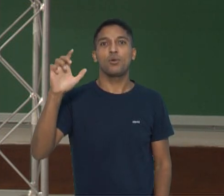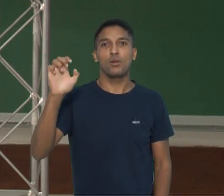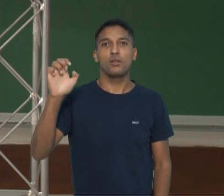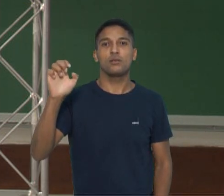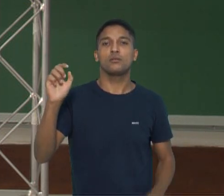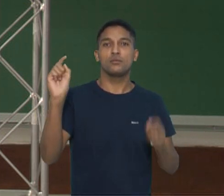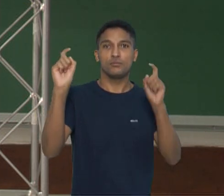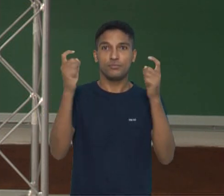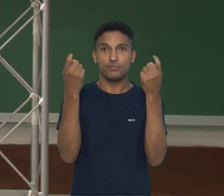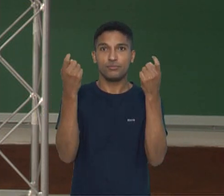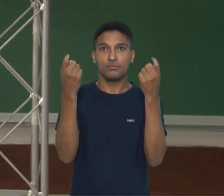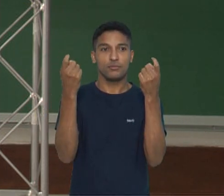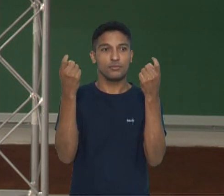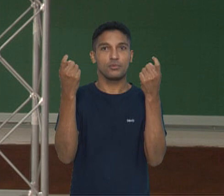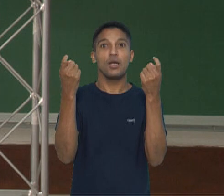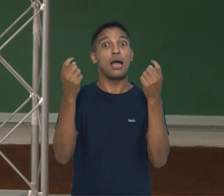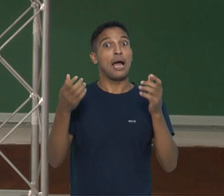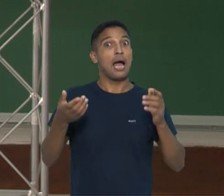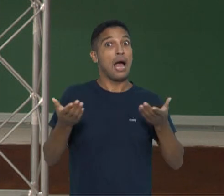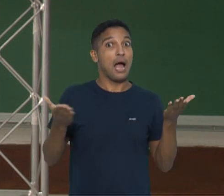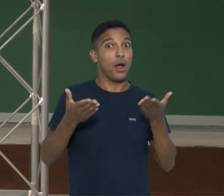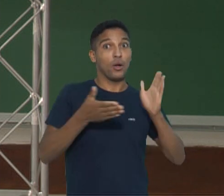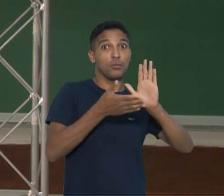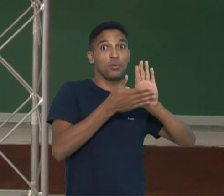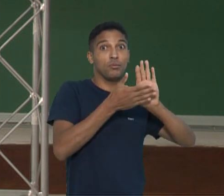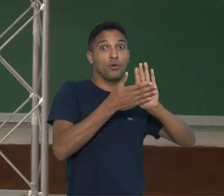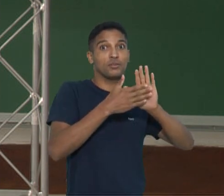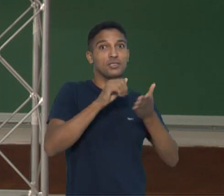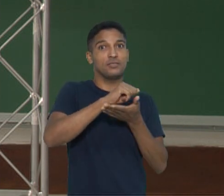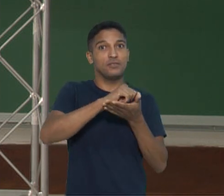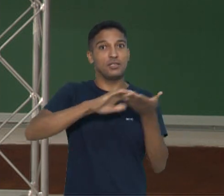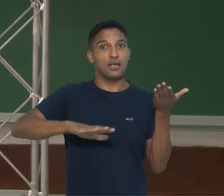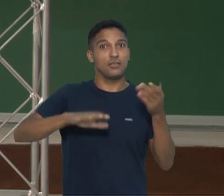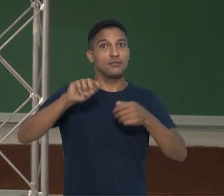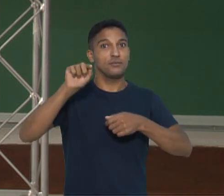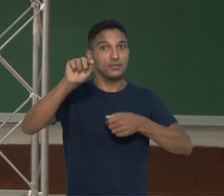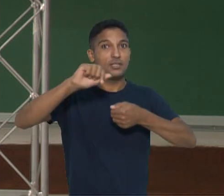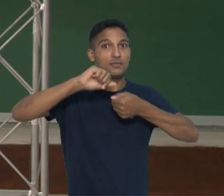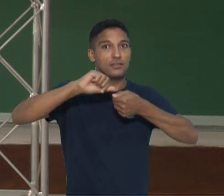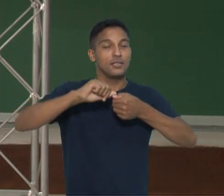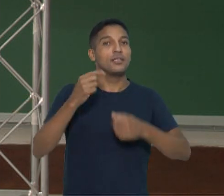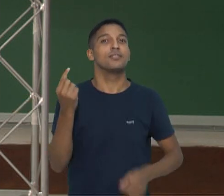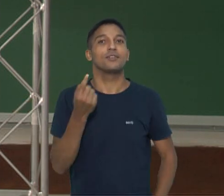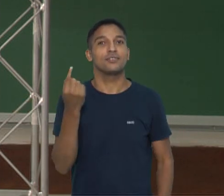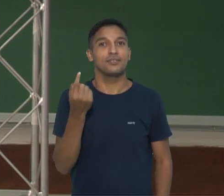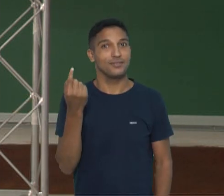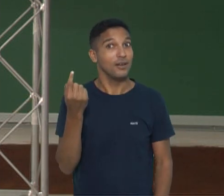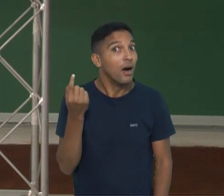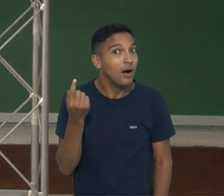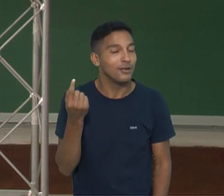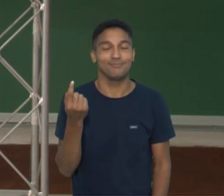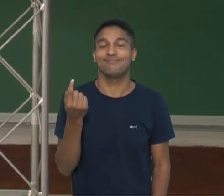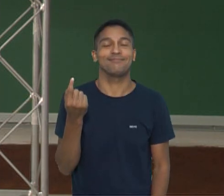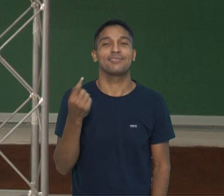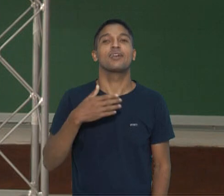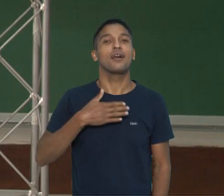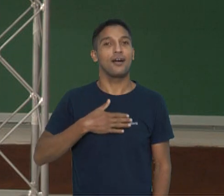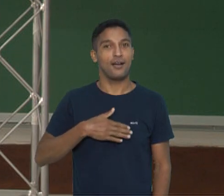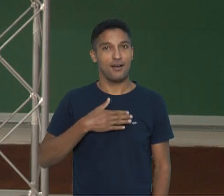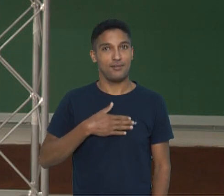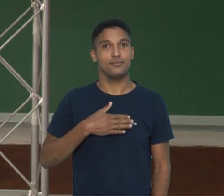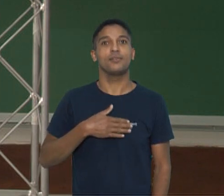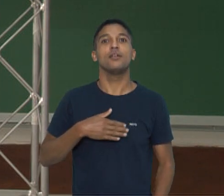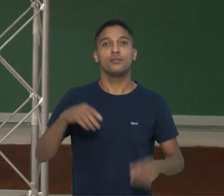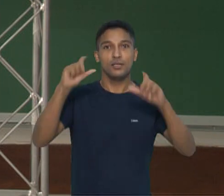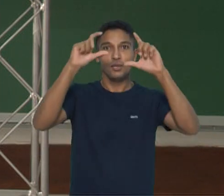atividade para que vocês possam fazer sozinhos. Não, calma, relaxa, não é tudo sozinho. Eu vou passar para vocês o